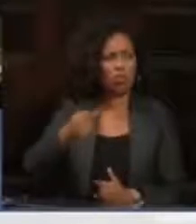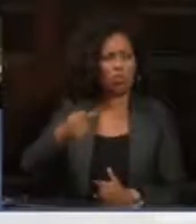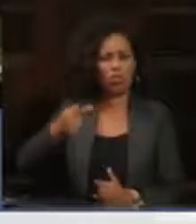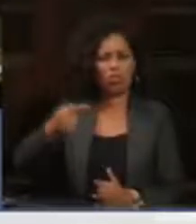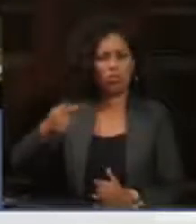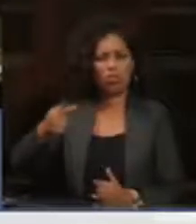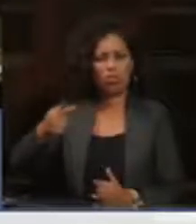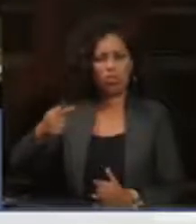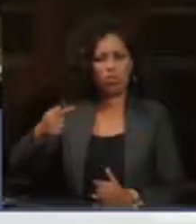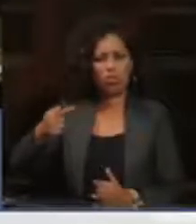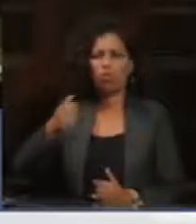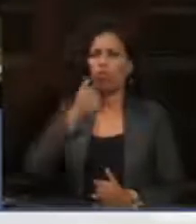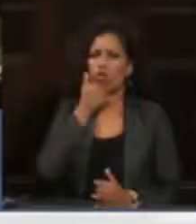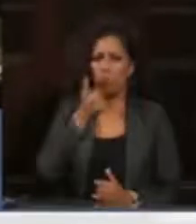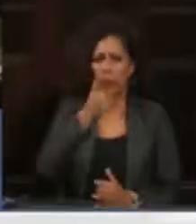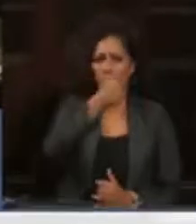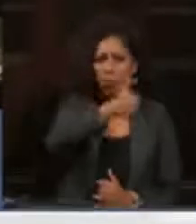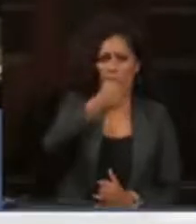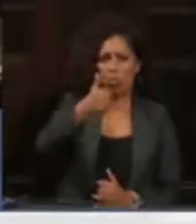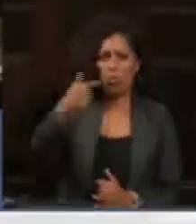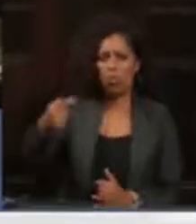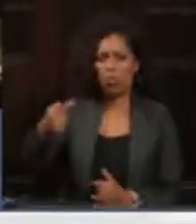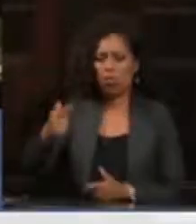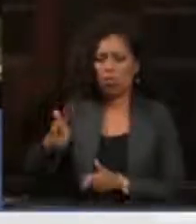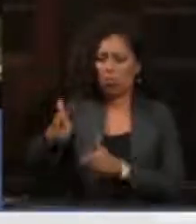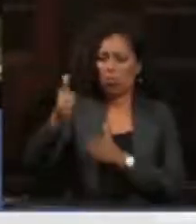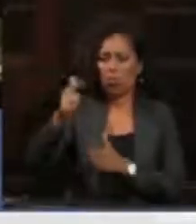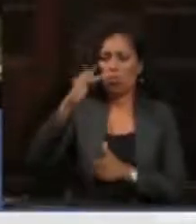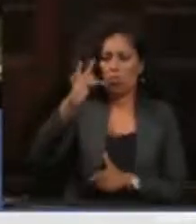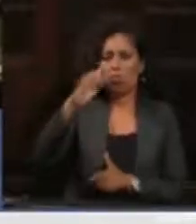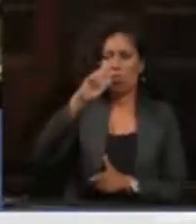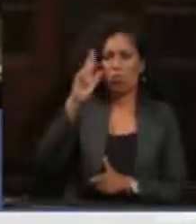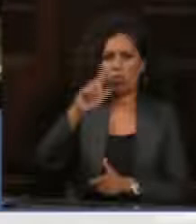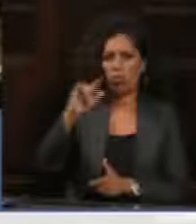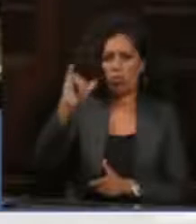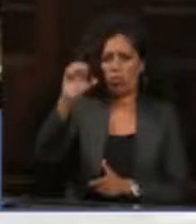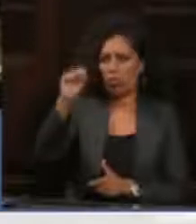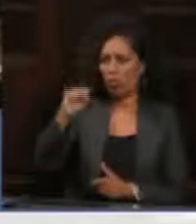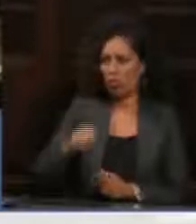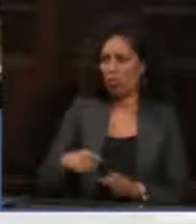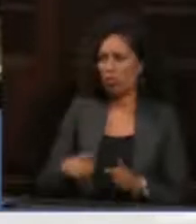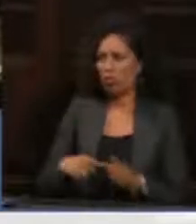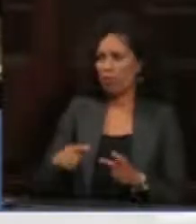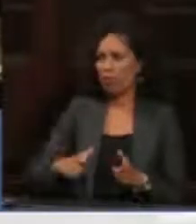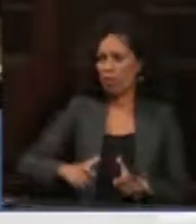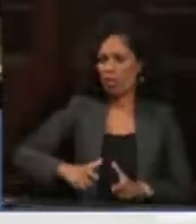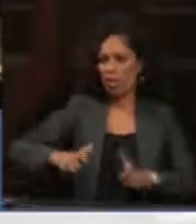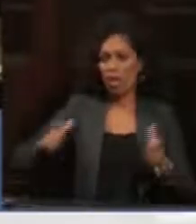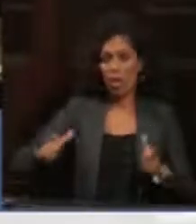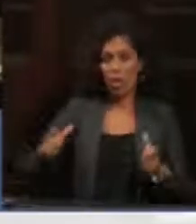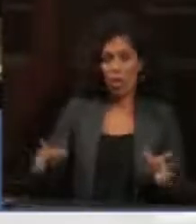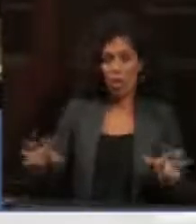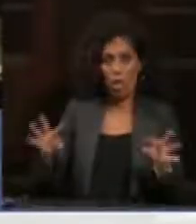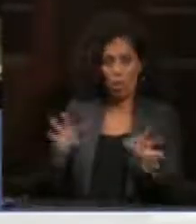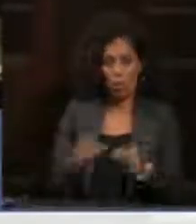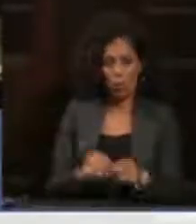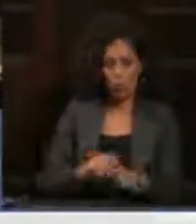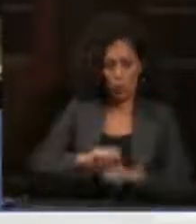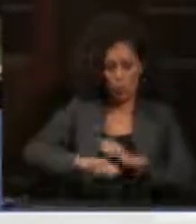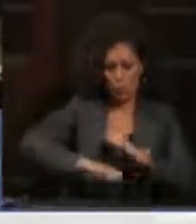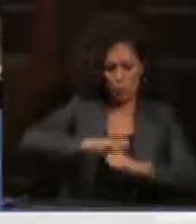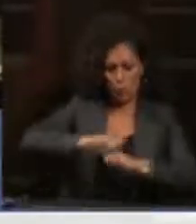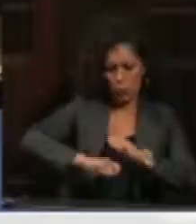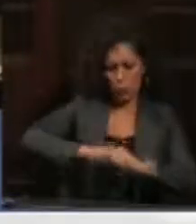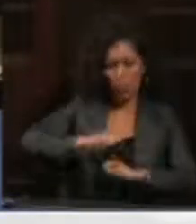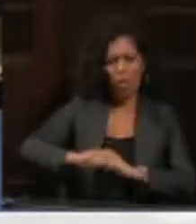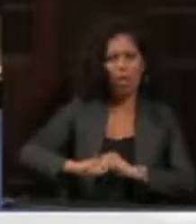117 fuzis novos, munição fechada em caixa com plástico